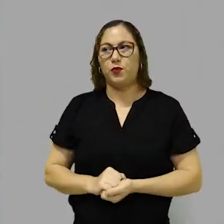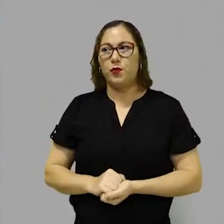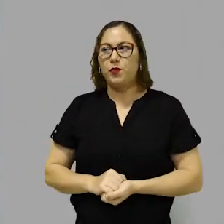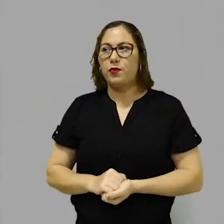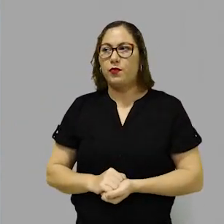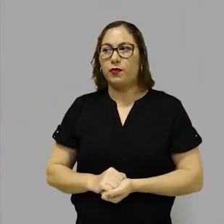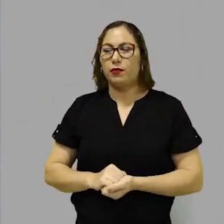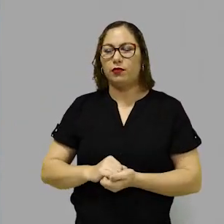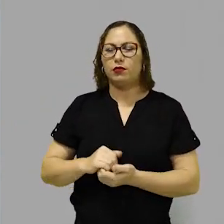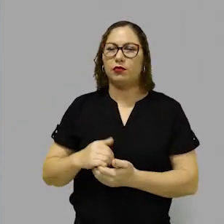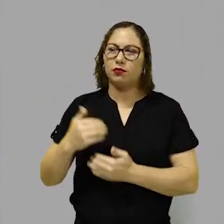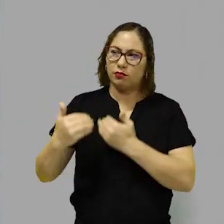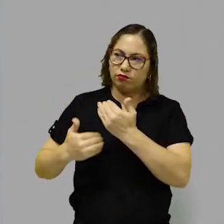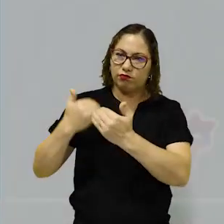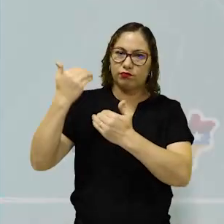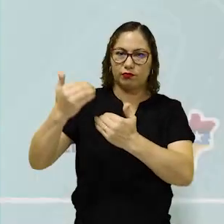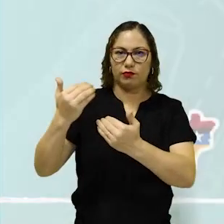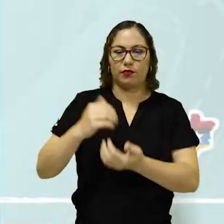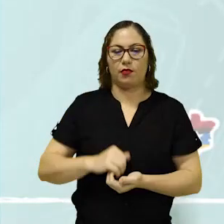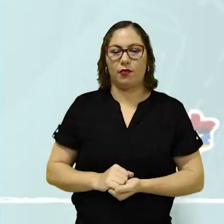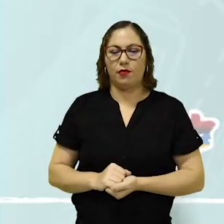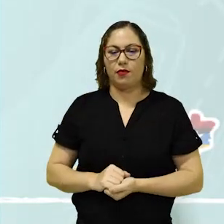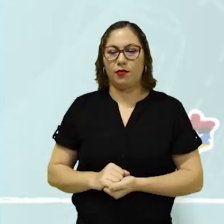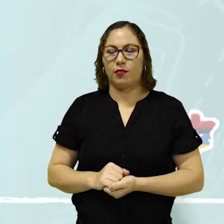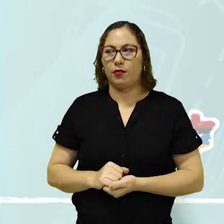Então, vamos avançar.